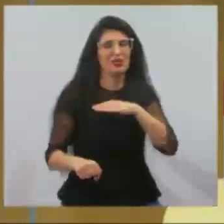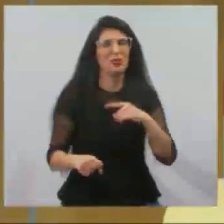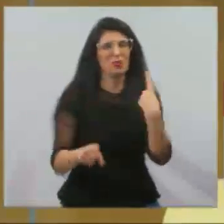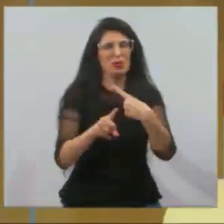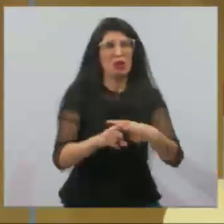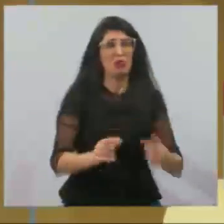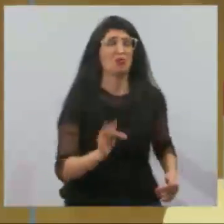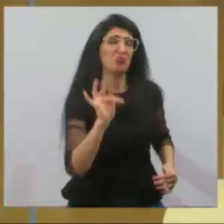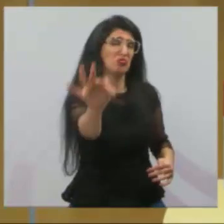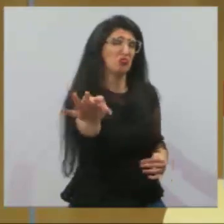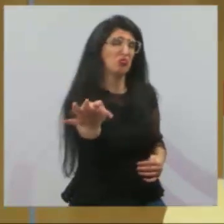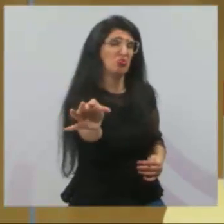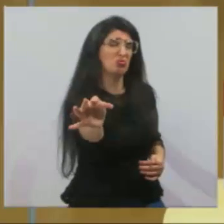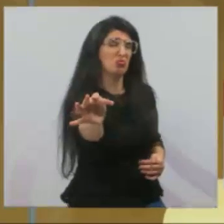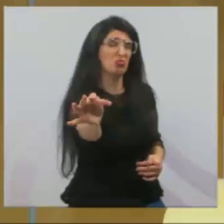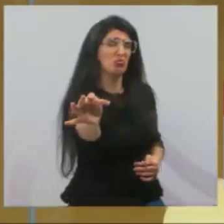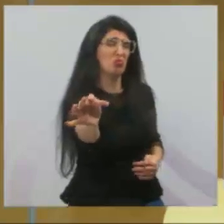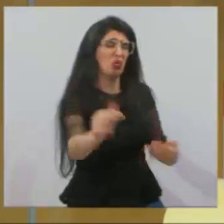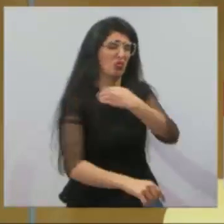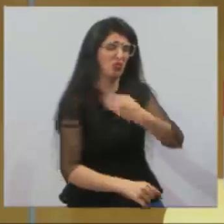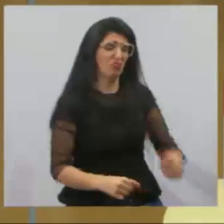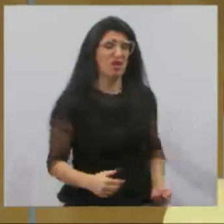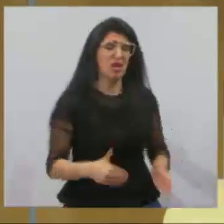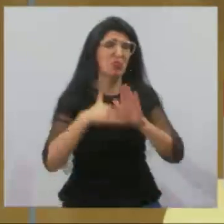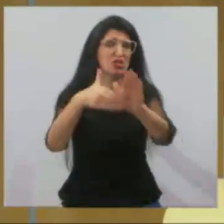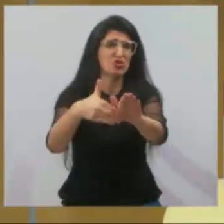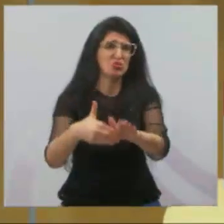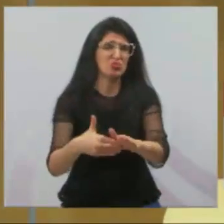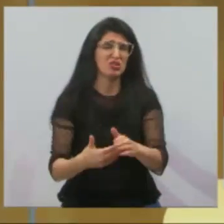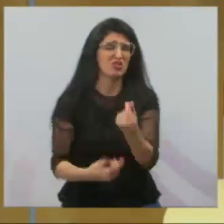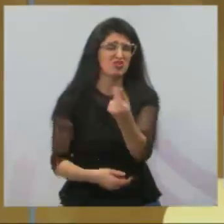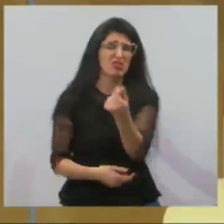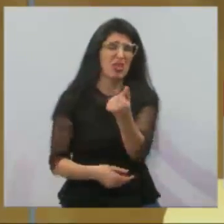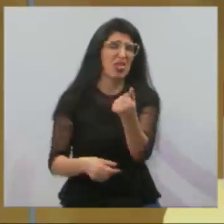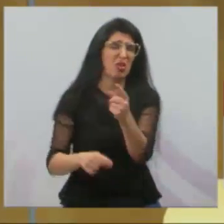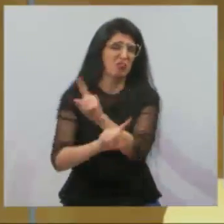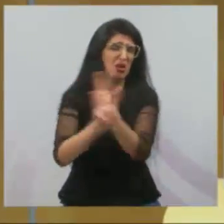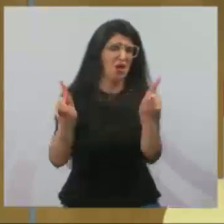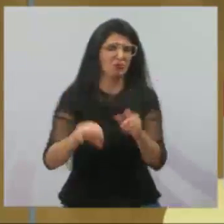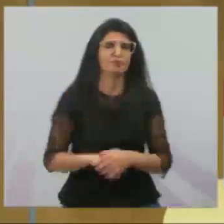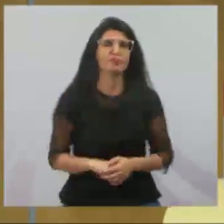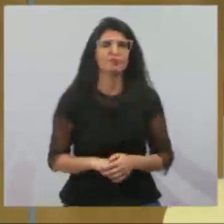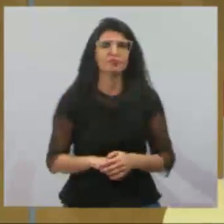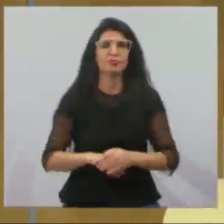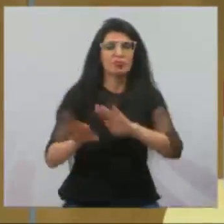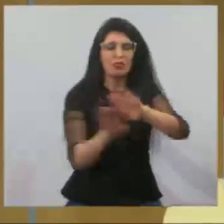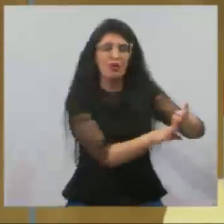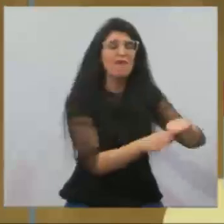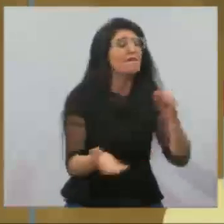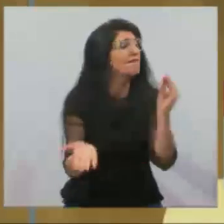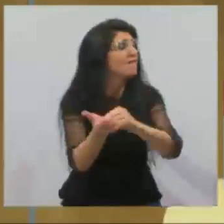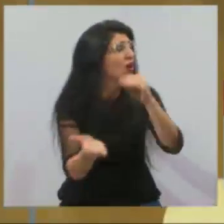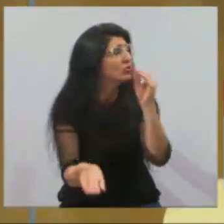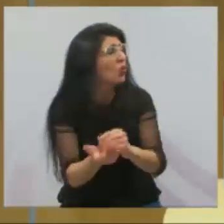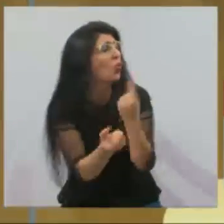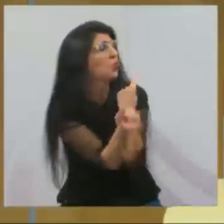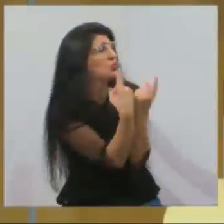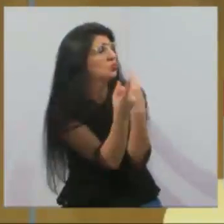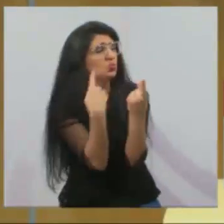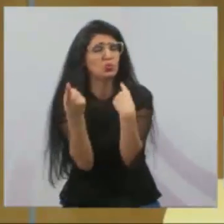os servidores. E se faltou diálogo com os servidores, certo? Aí é da parte do